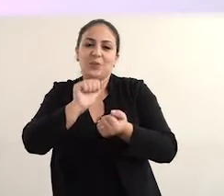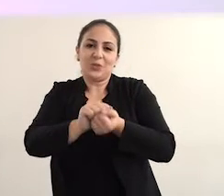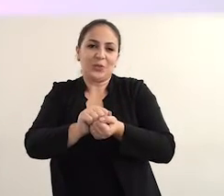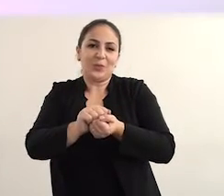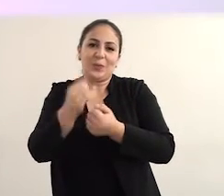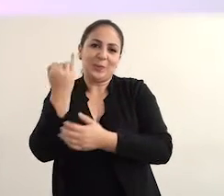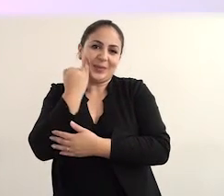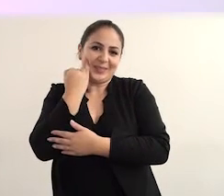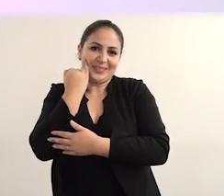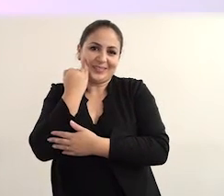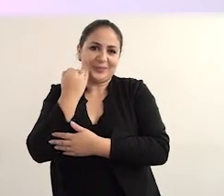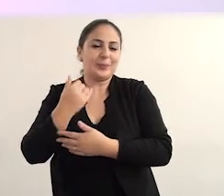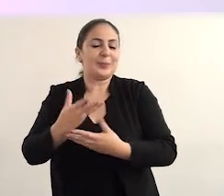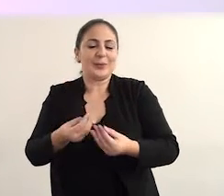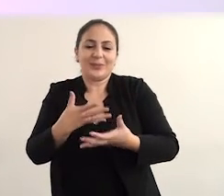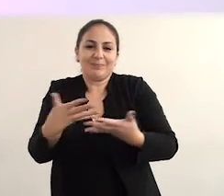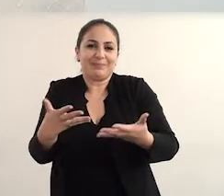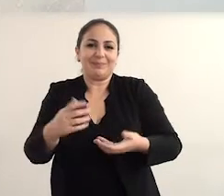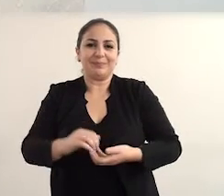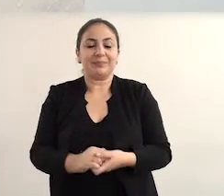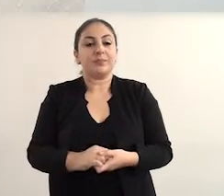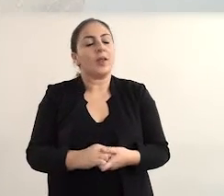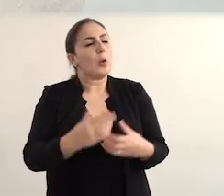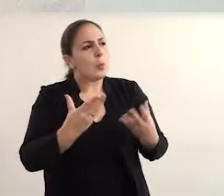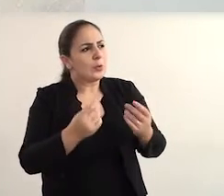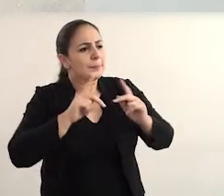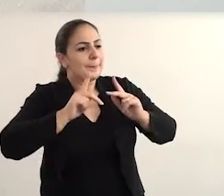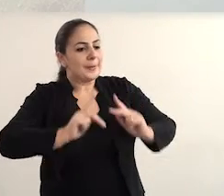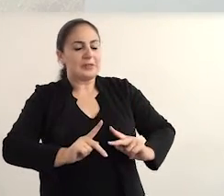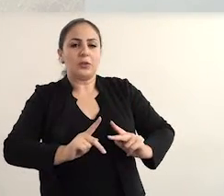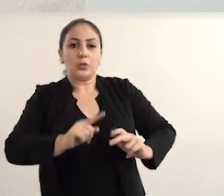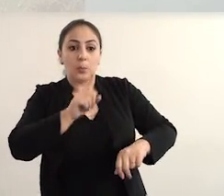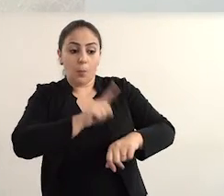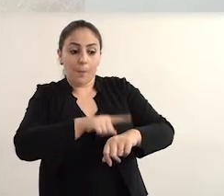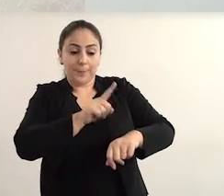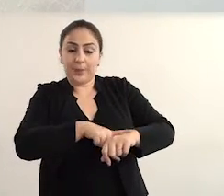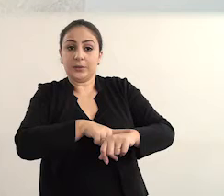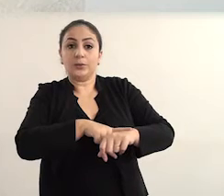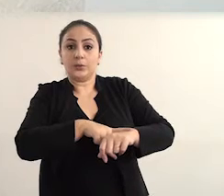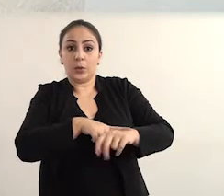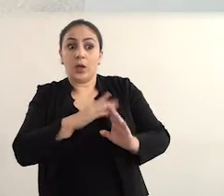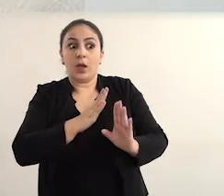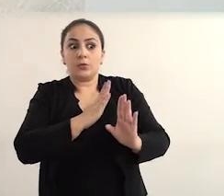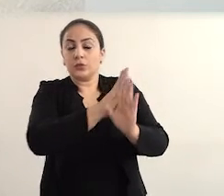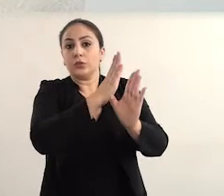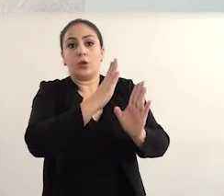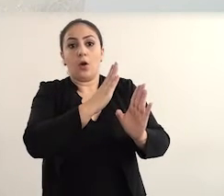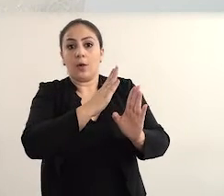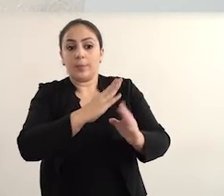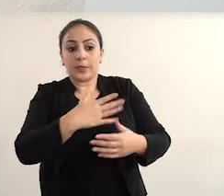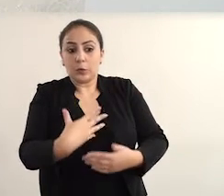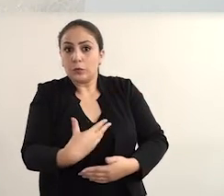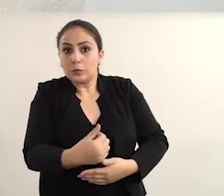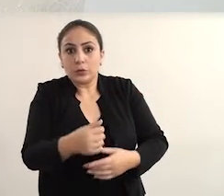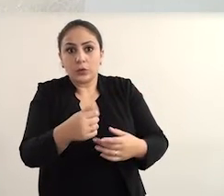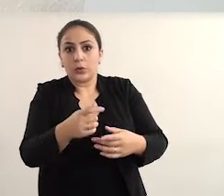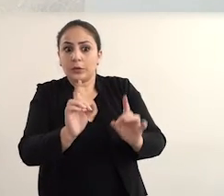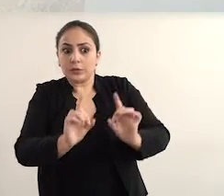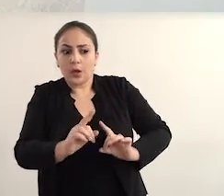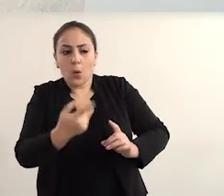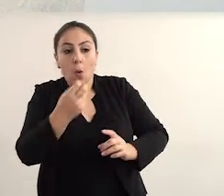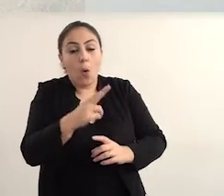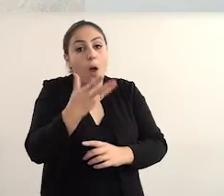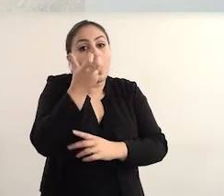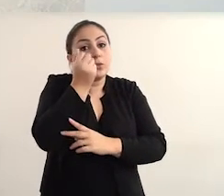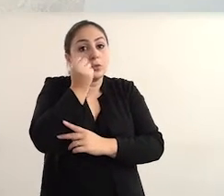com a gente, muito grande. E muitas pessoas, quando recebem, né, o diagnóstico ou até mesmo se